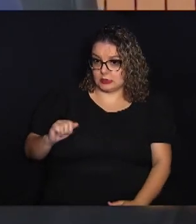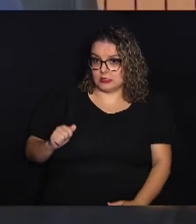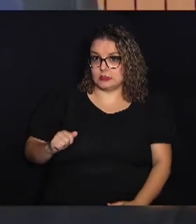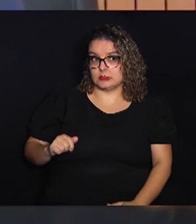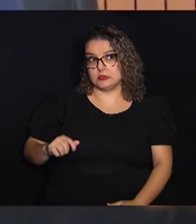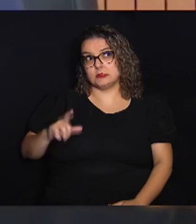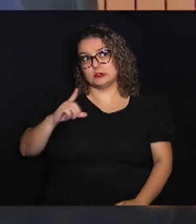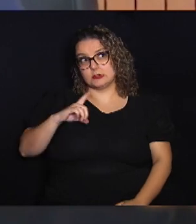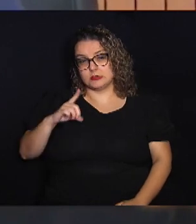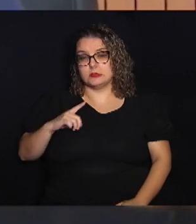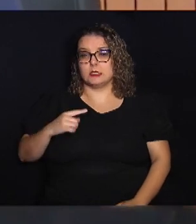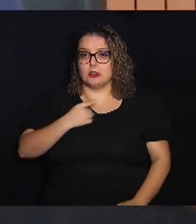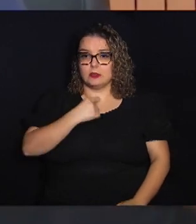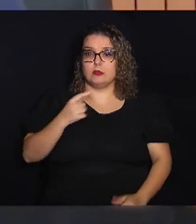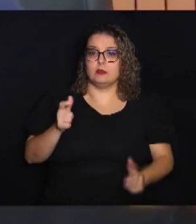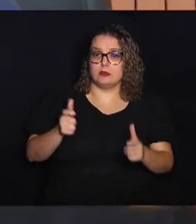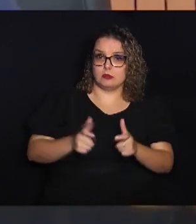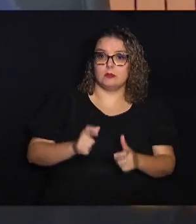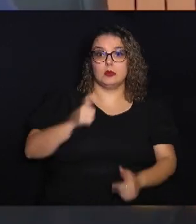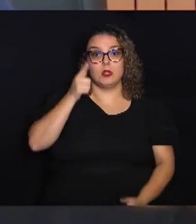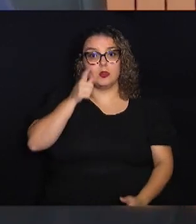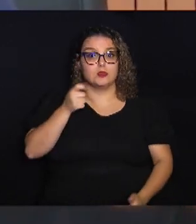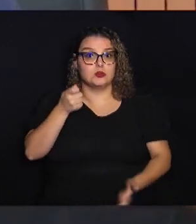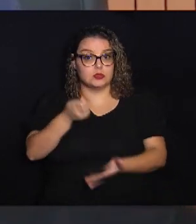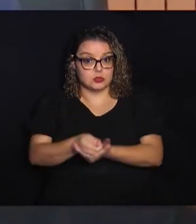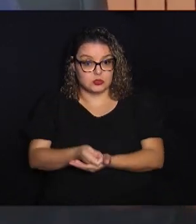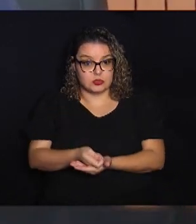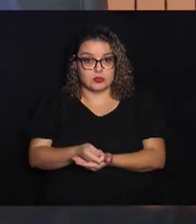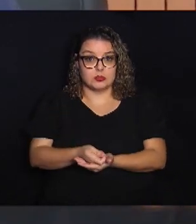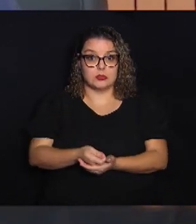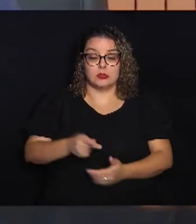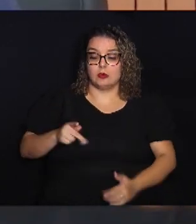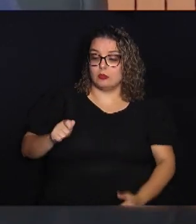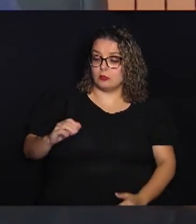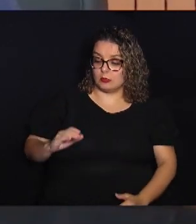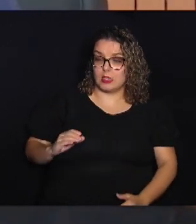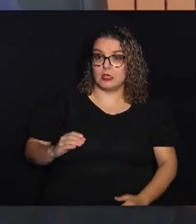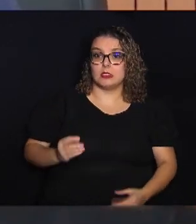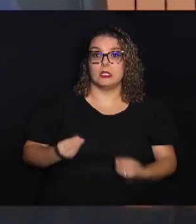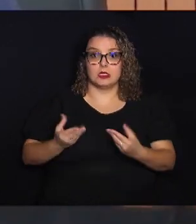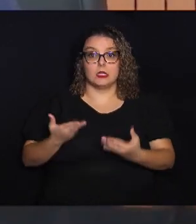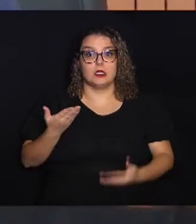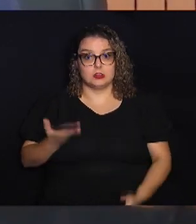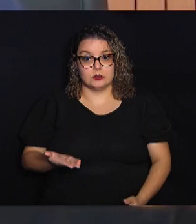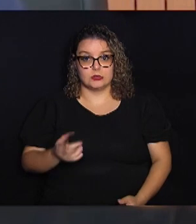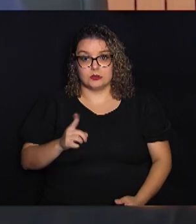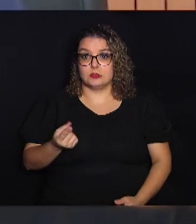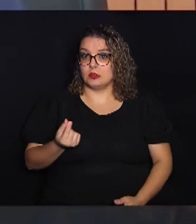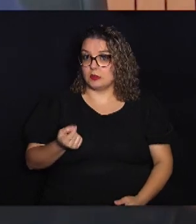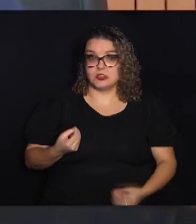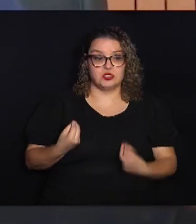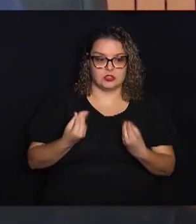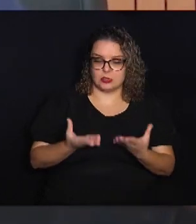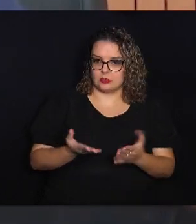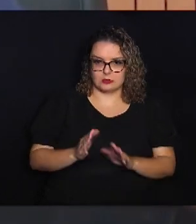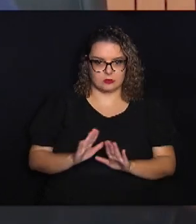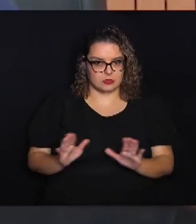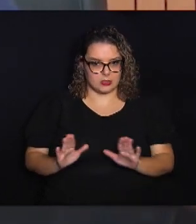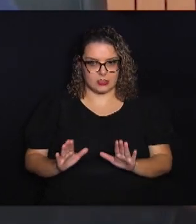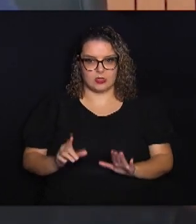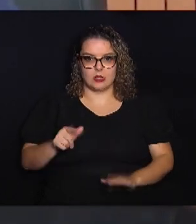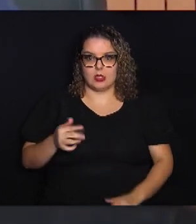digamos, um médio prazo para ela conseguir pagar. Então o PAC proporciona isso, não é dinheiro dado, é